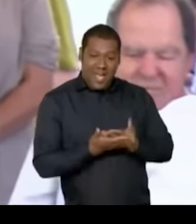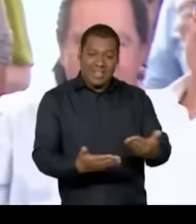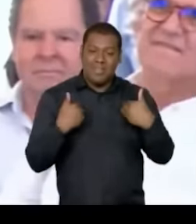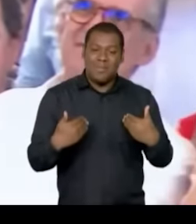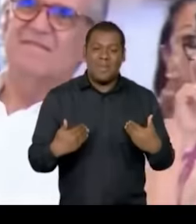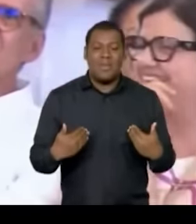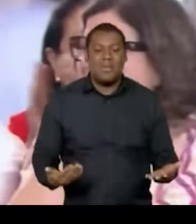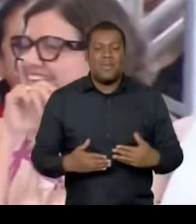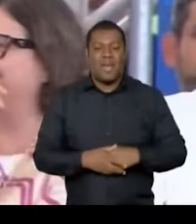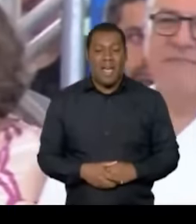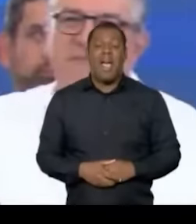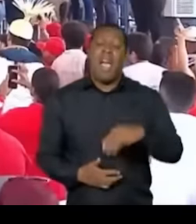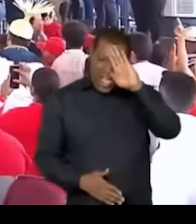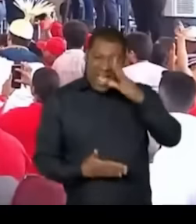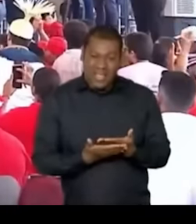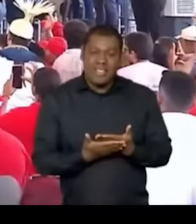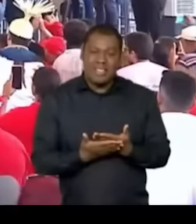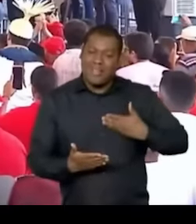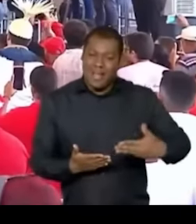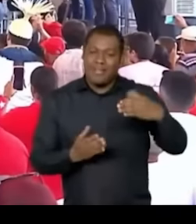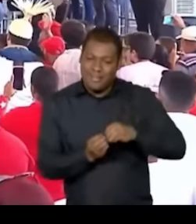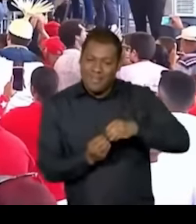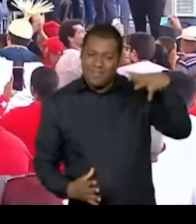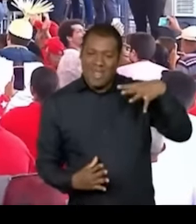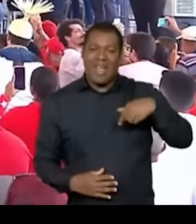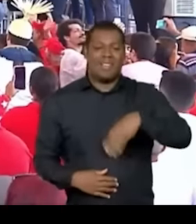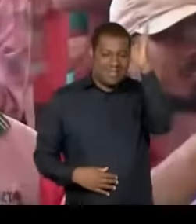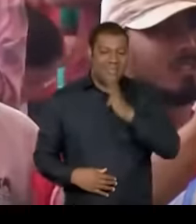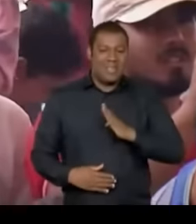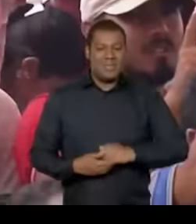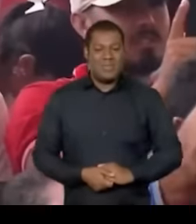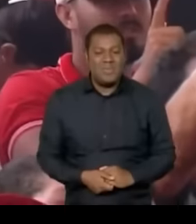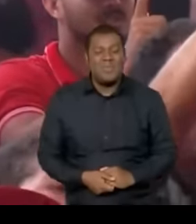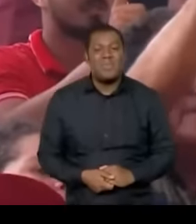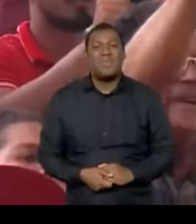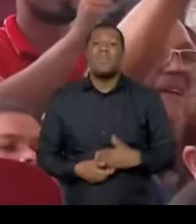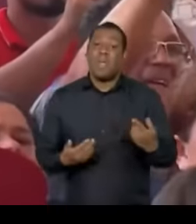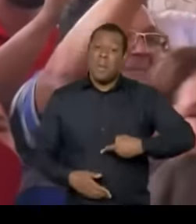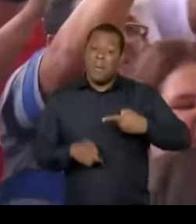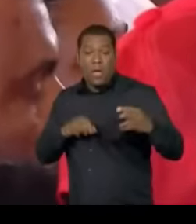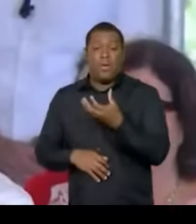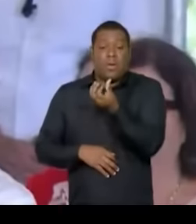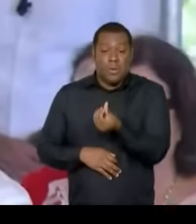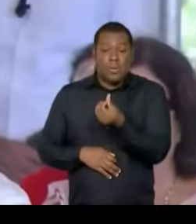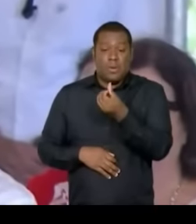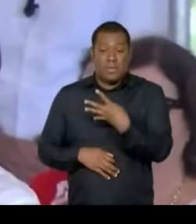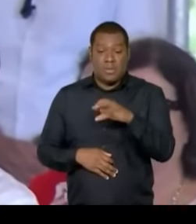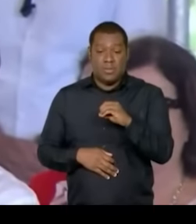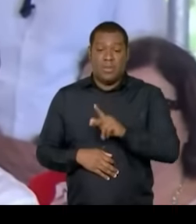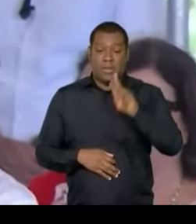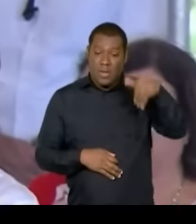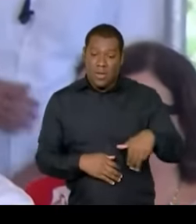de acreditar de que um milagre estava para acontecer nesse país esse foi o primeiro milagre que aconteceu porque Deus